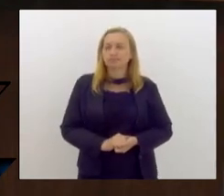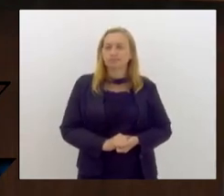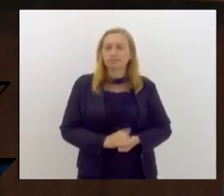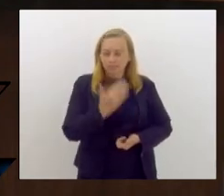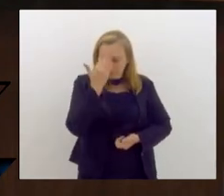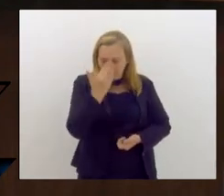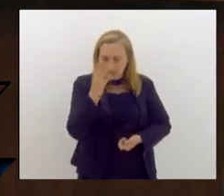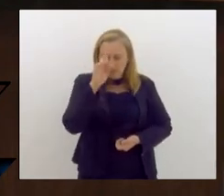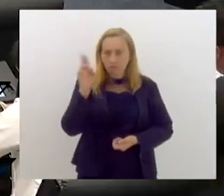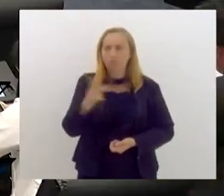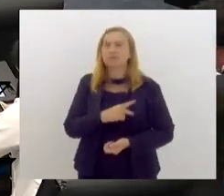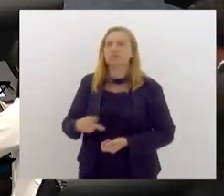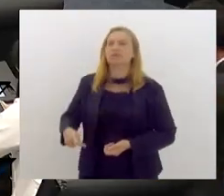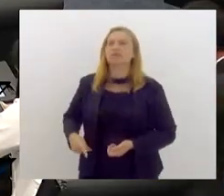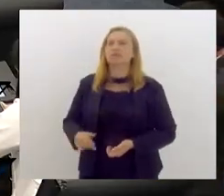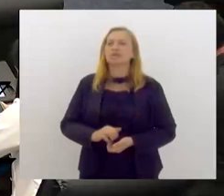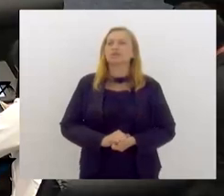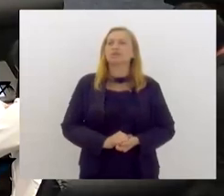Obrigado, presidente.